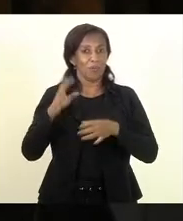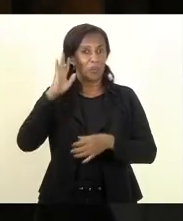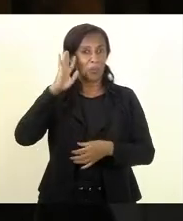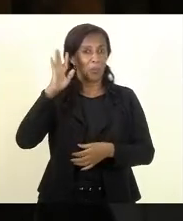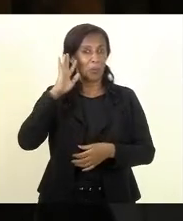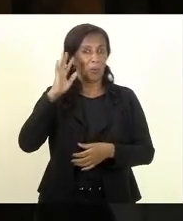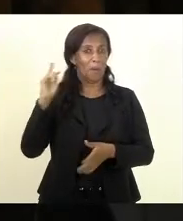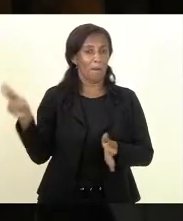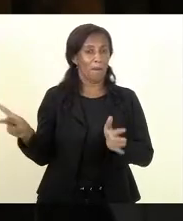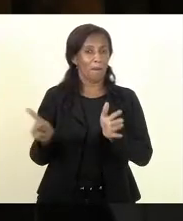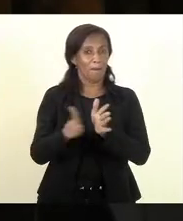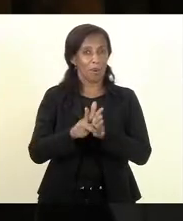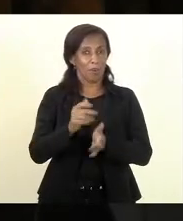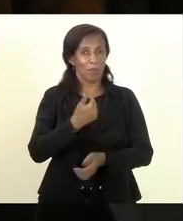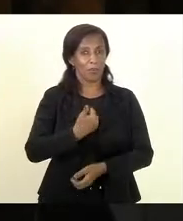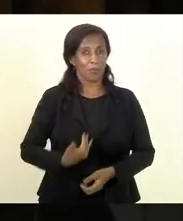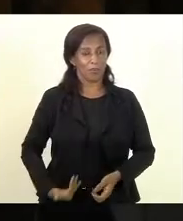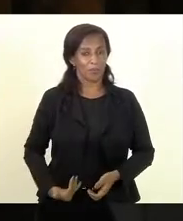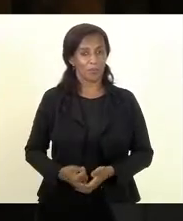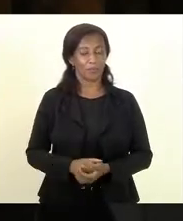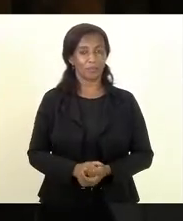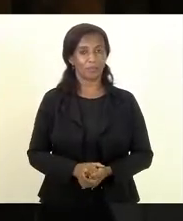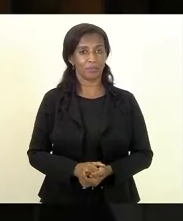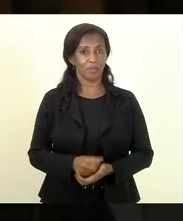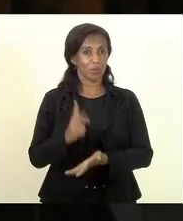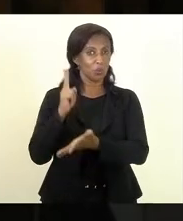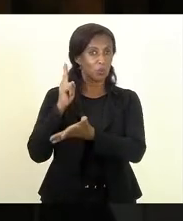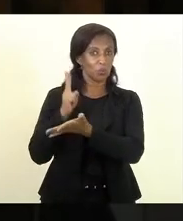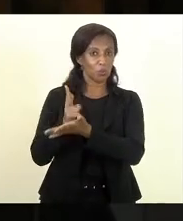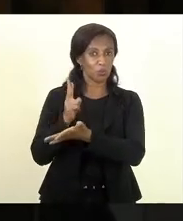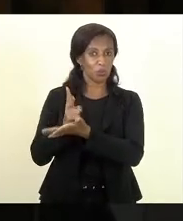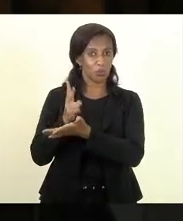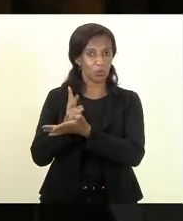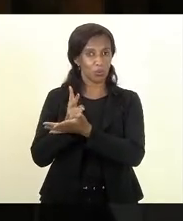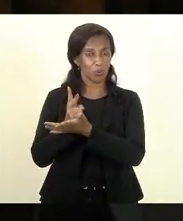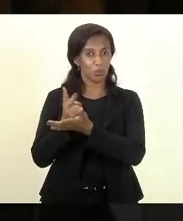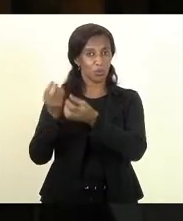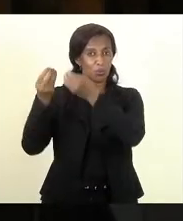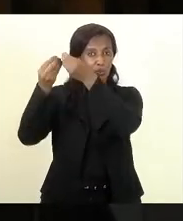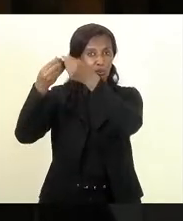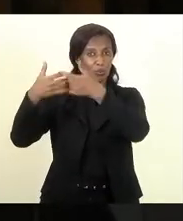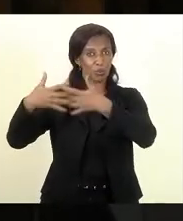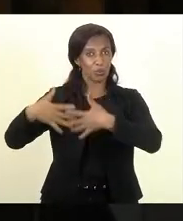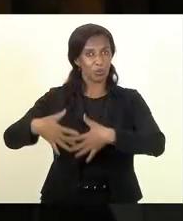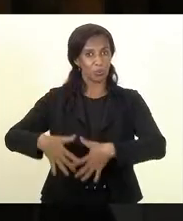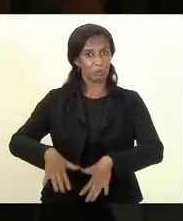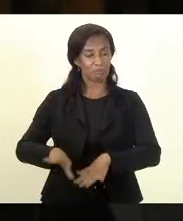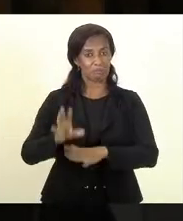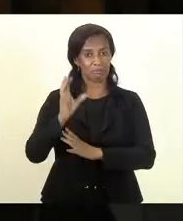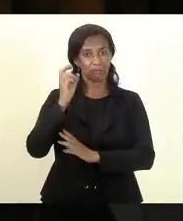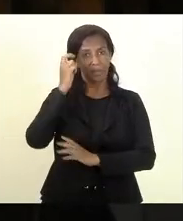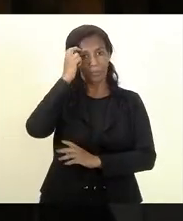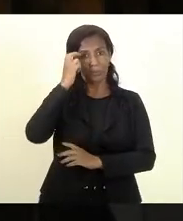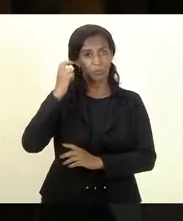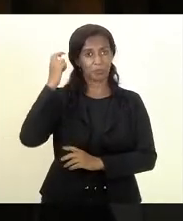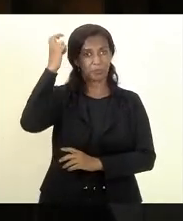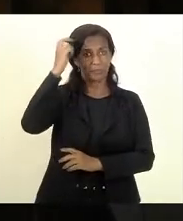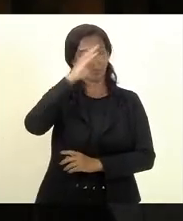bem público, que continue o desmonte à cultura